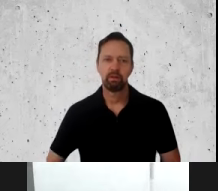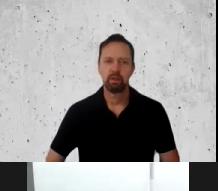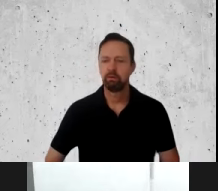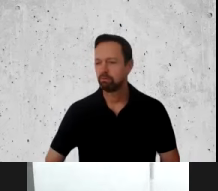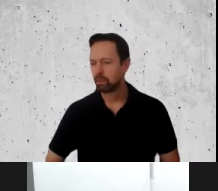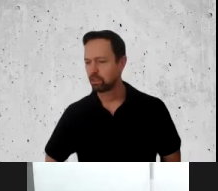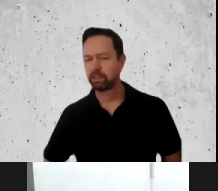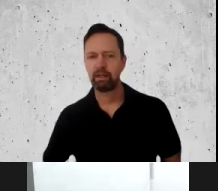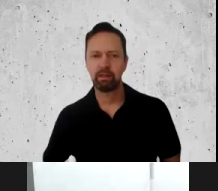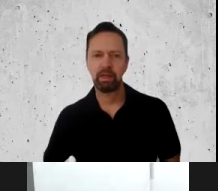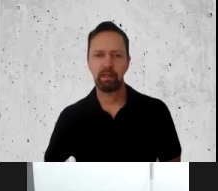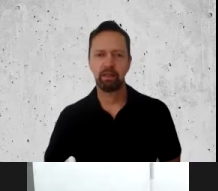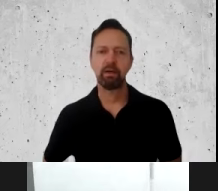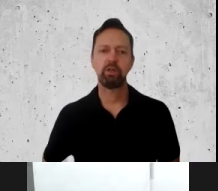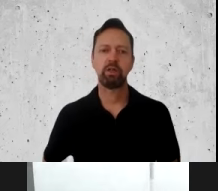Ok.